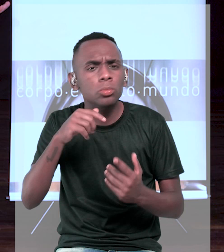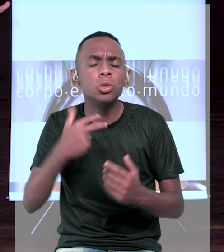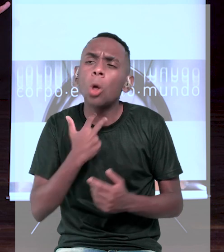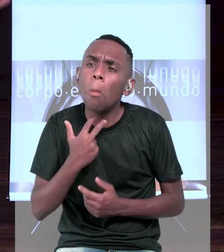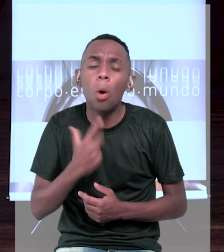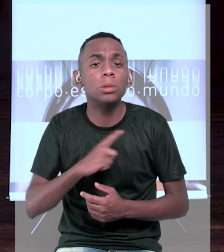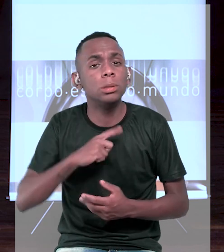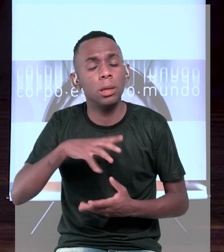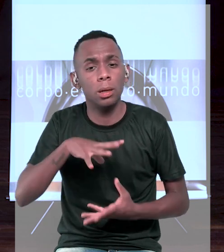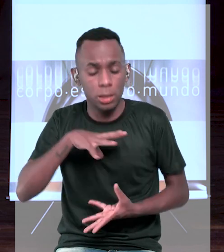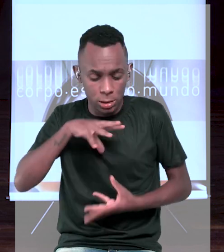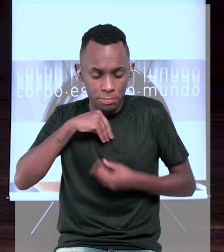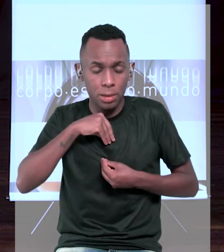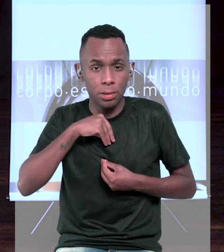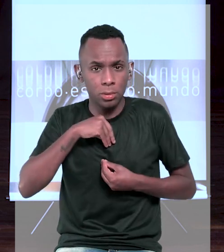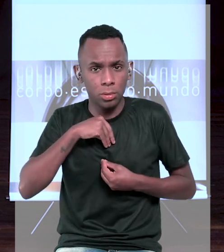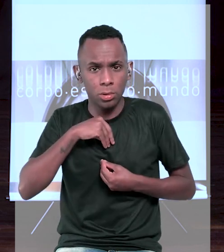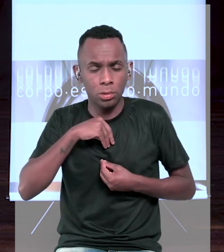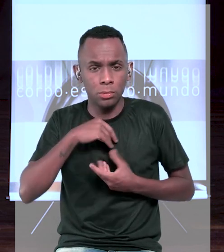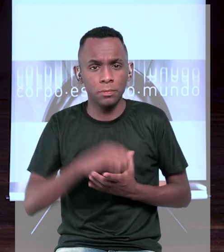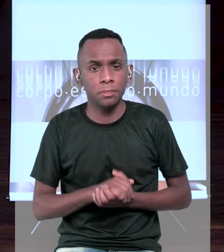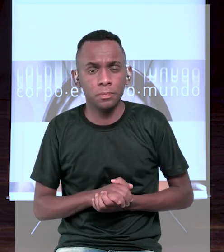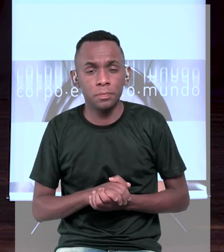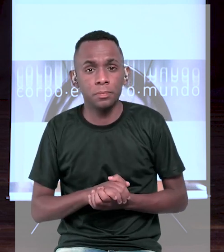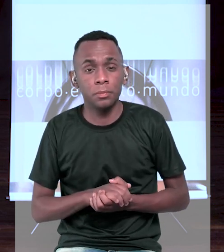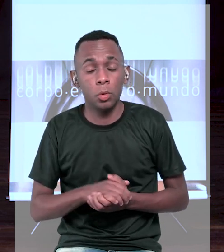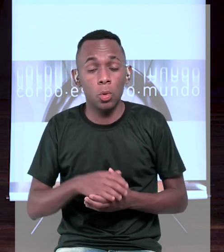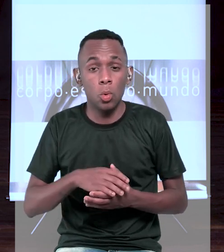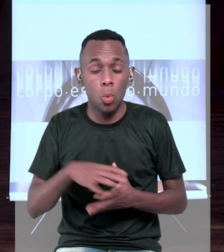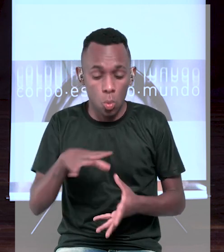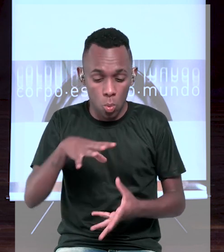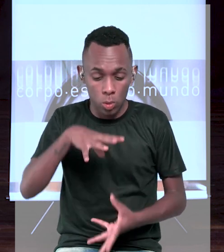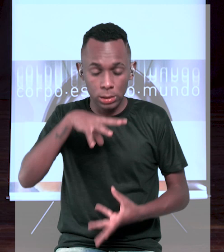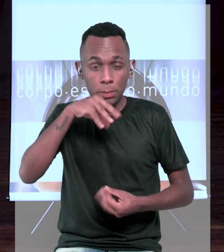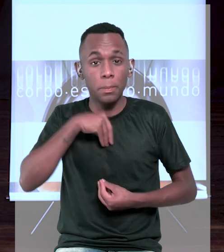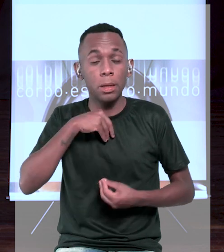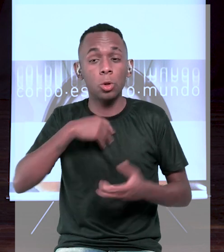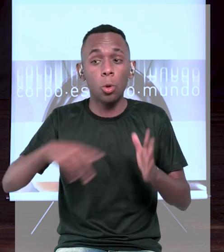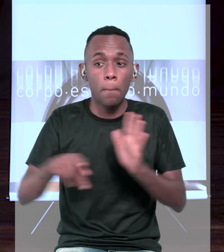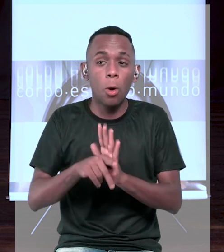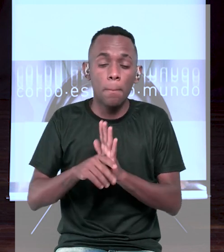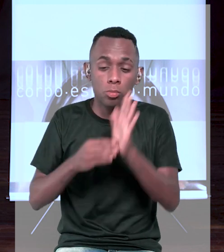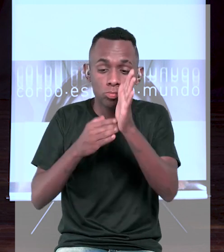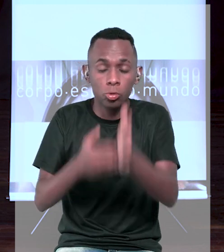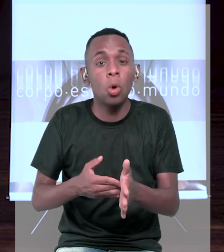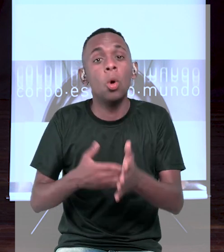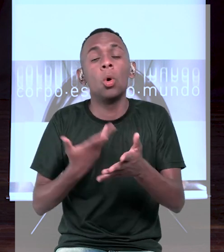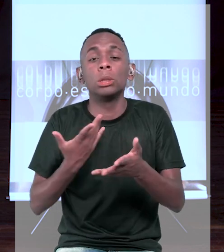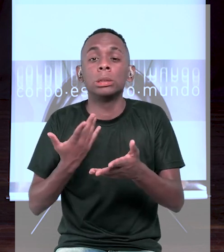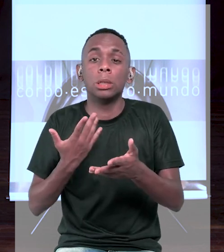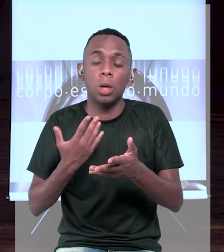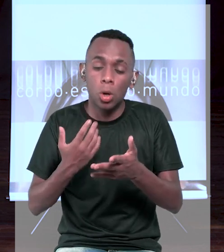tem espírito, não há de ser animal. O espírito nos conduz à construção de